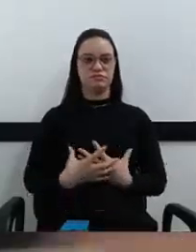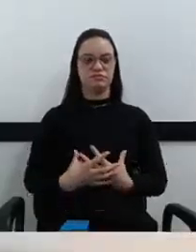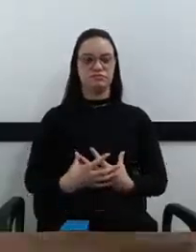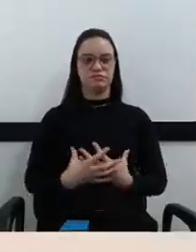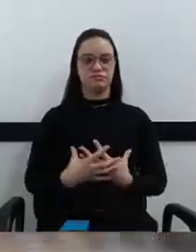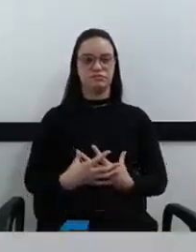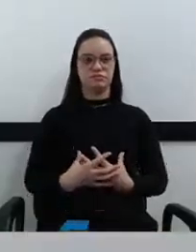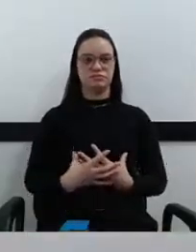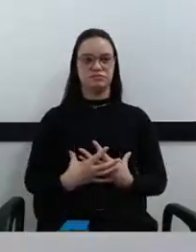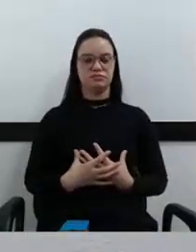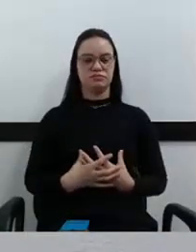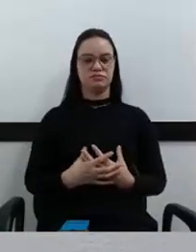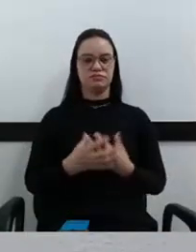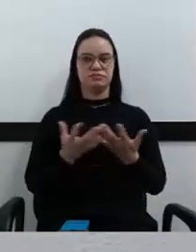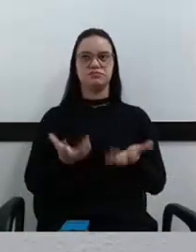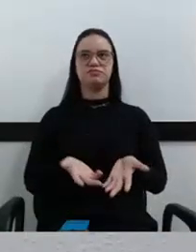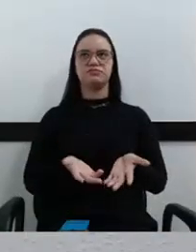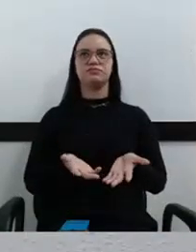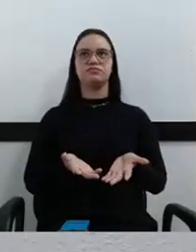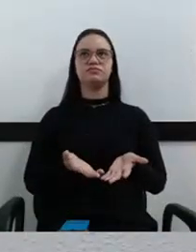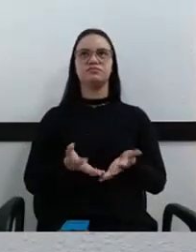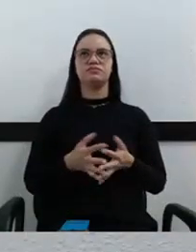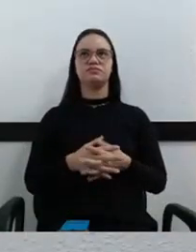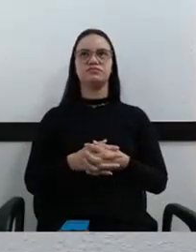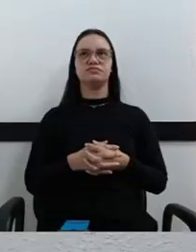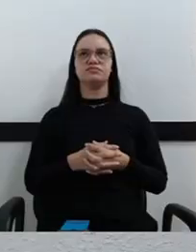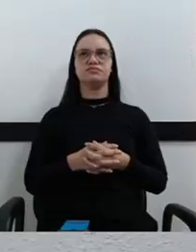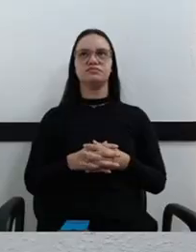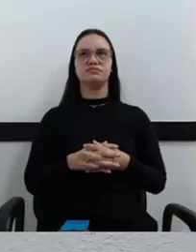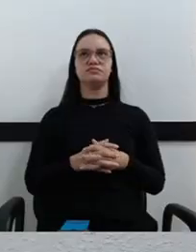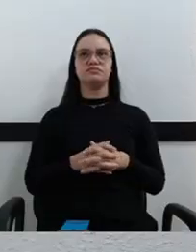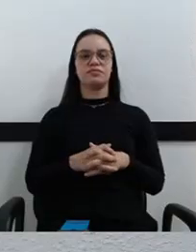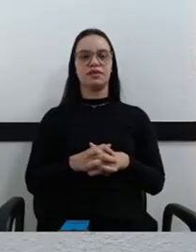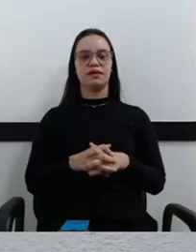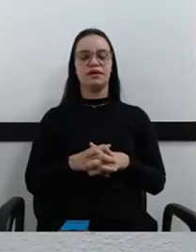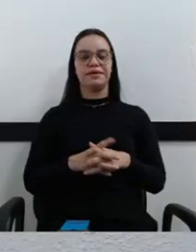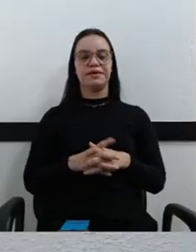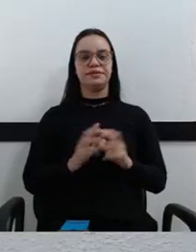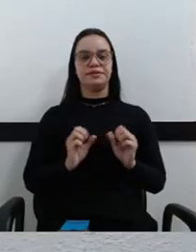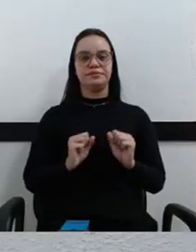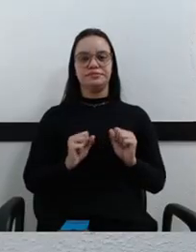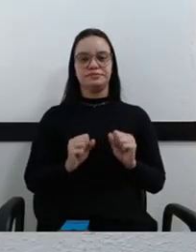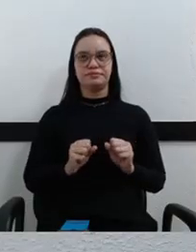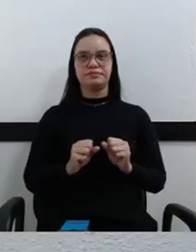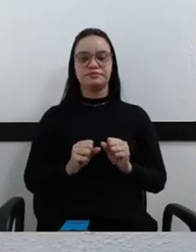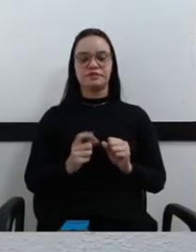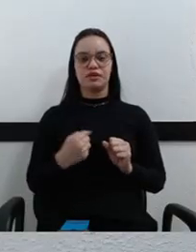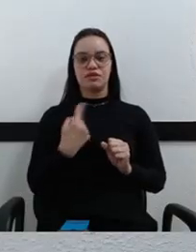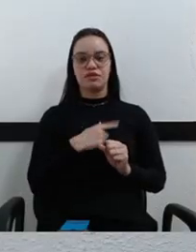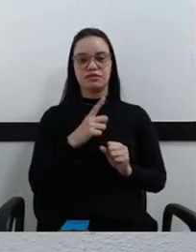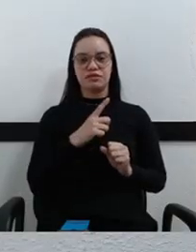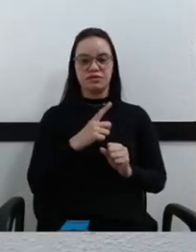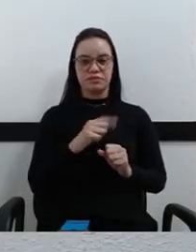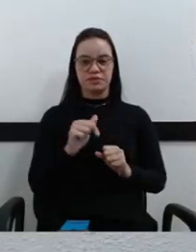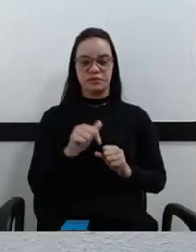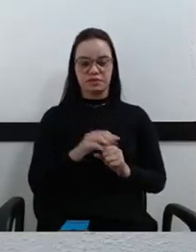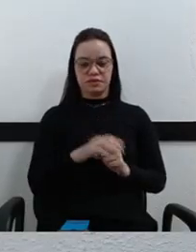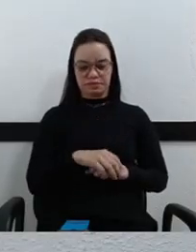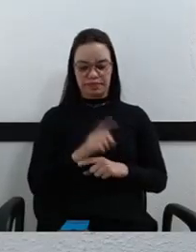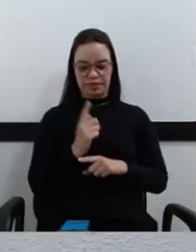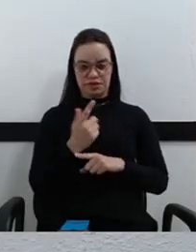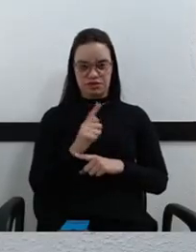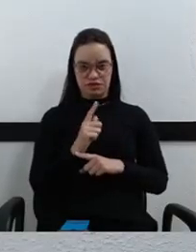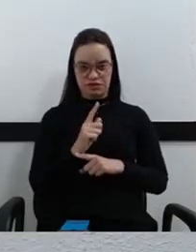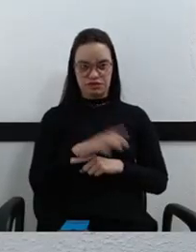Bom, veja, conselheiro Leonardo, a possibilidade nós temos aqui a gestão de uma